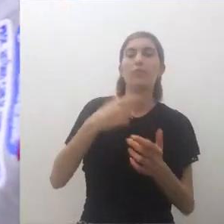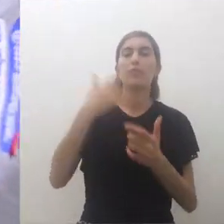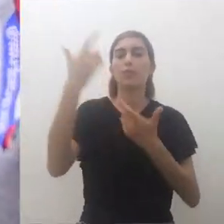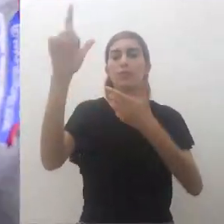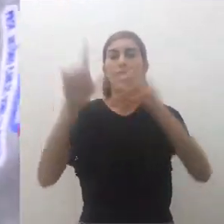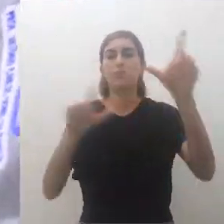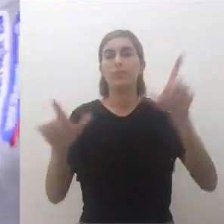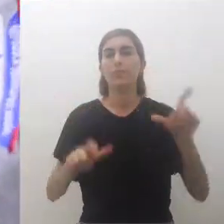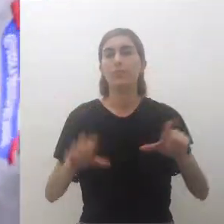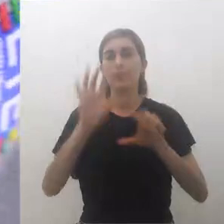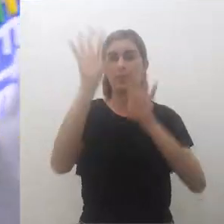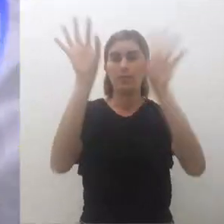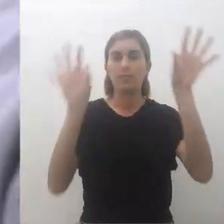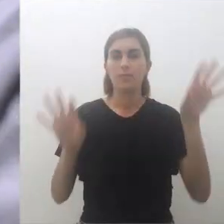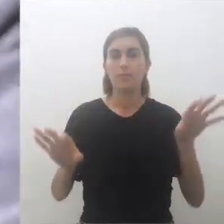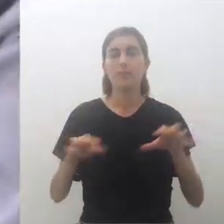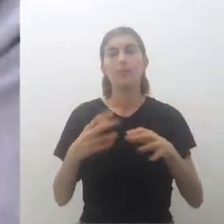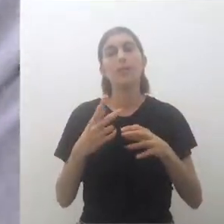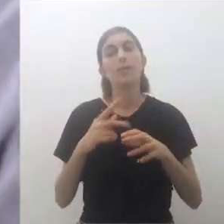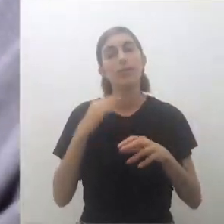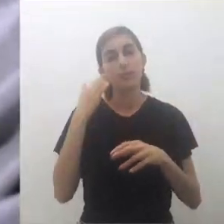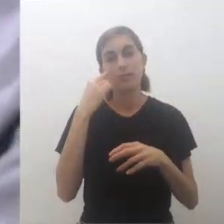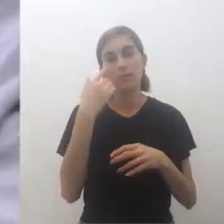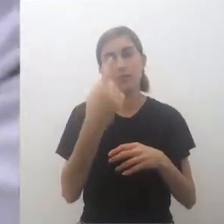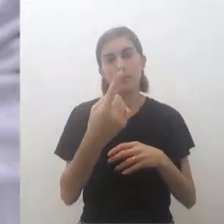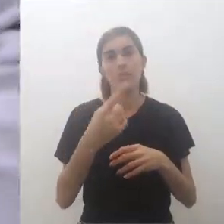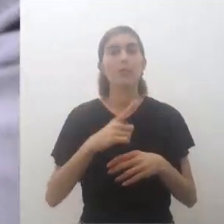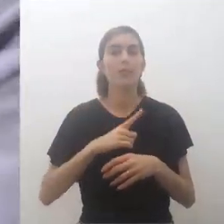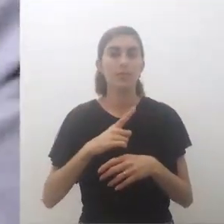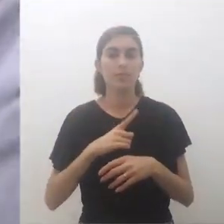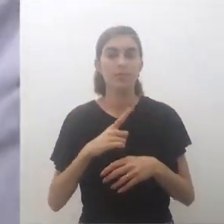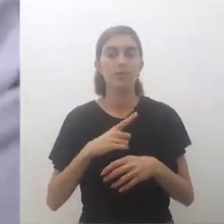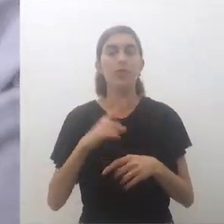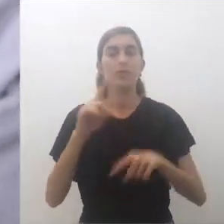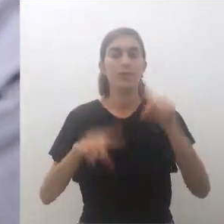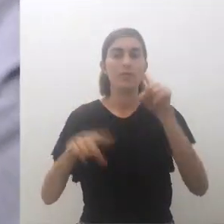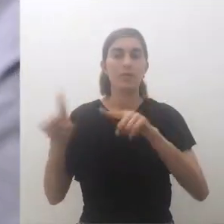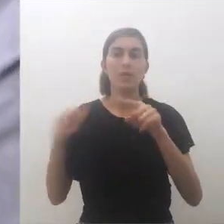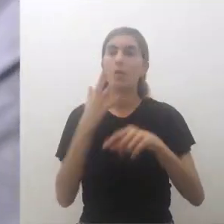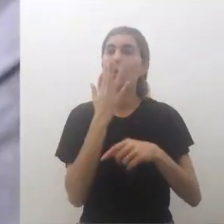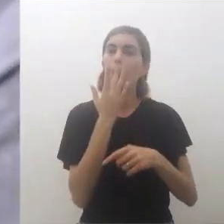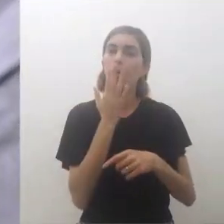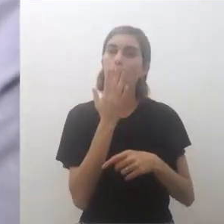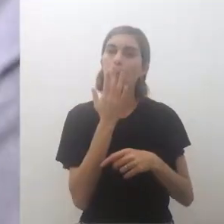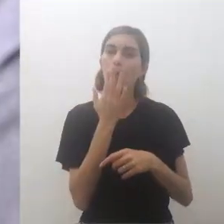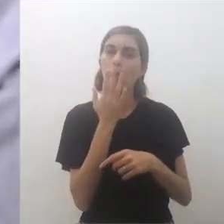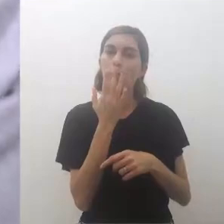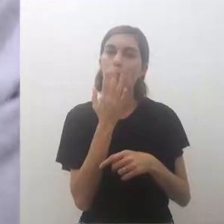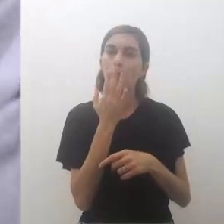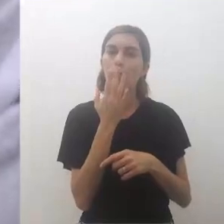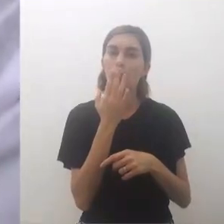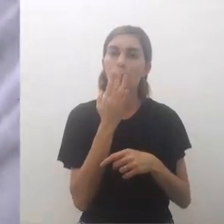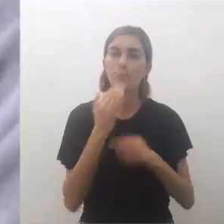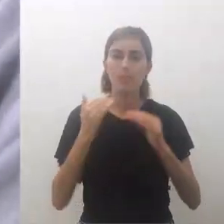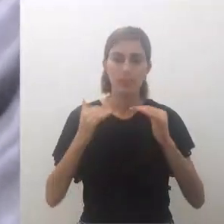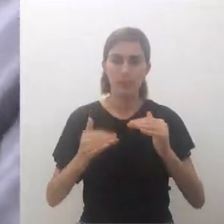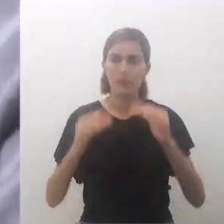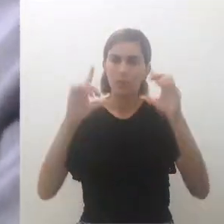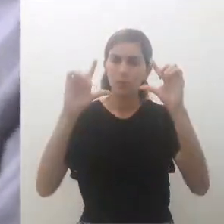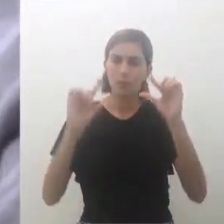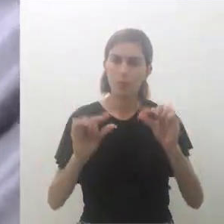elementos direcionados a ela. Aqui a gente tem uma variação de cor de baixa